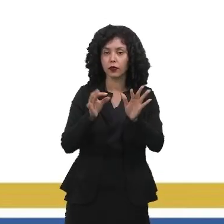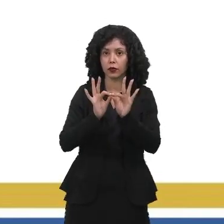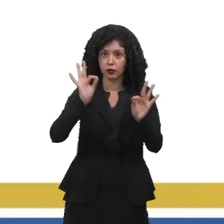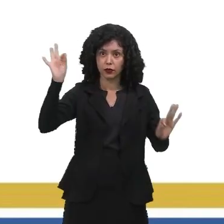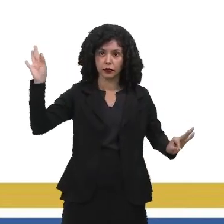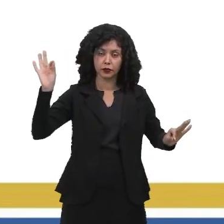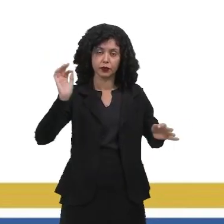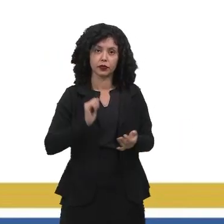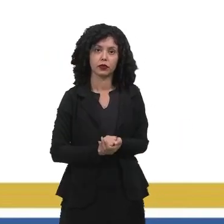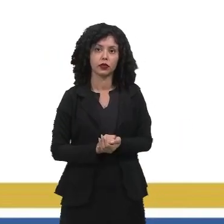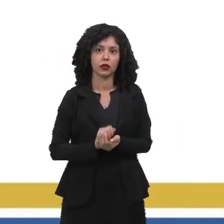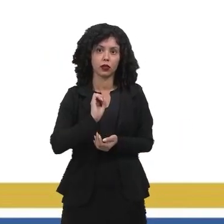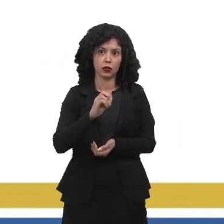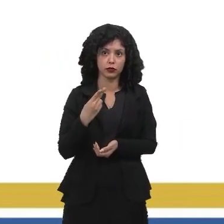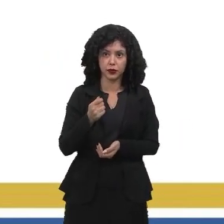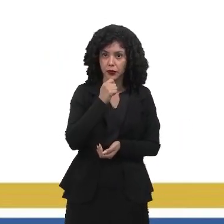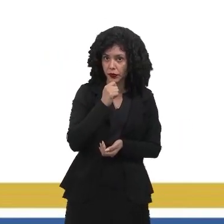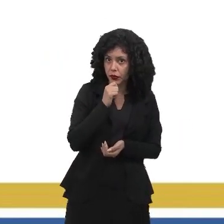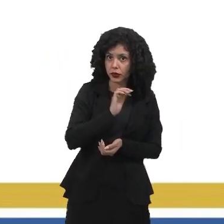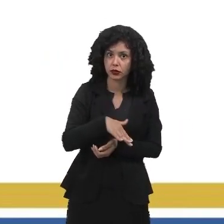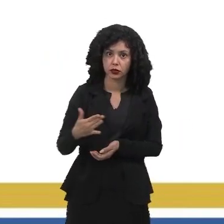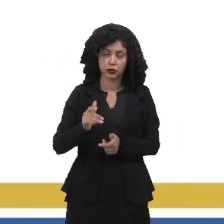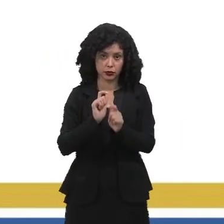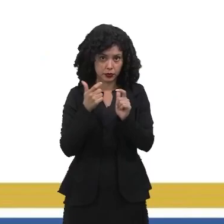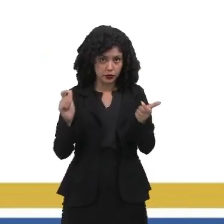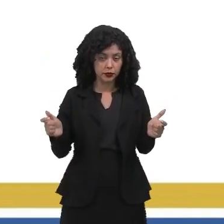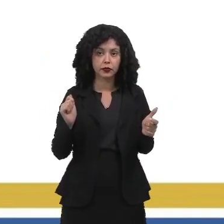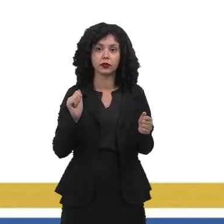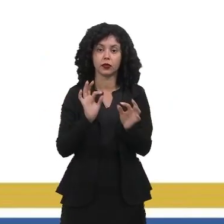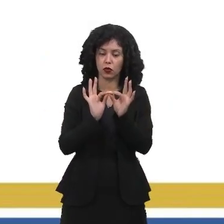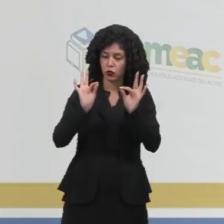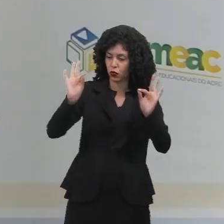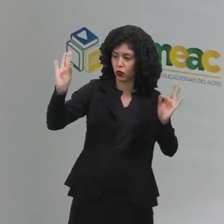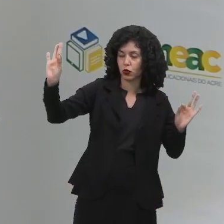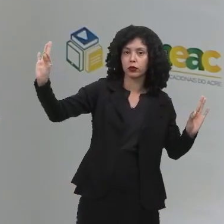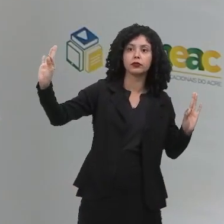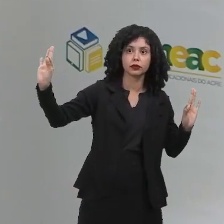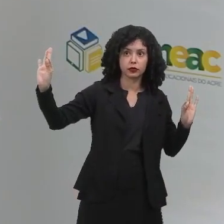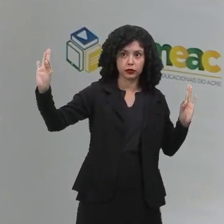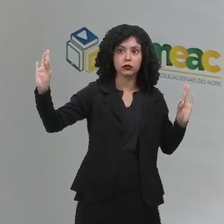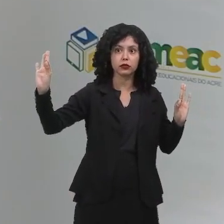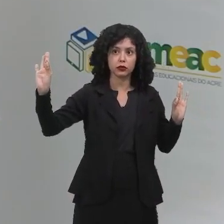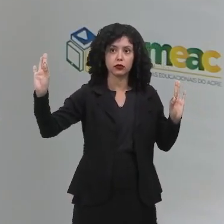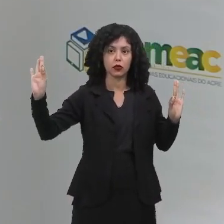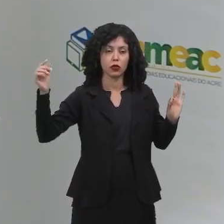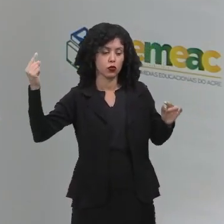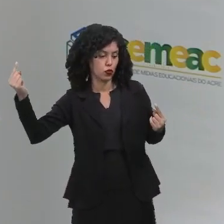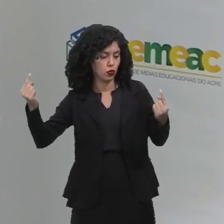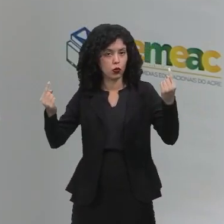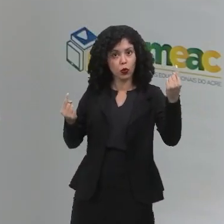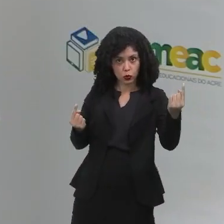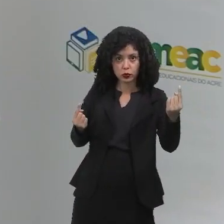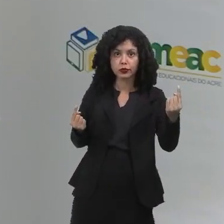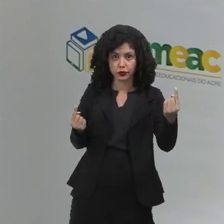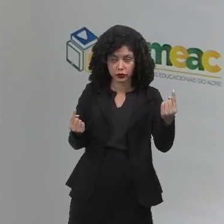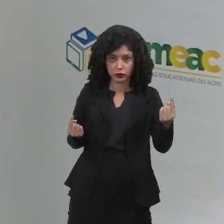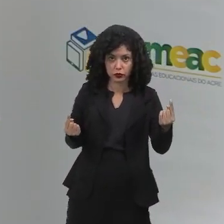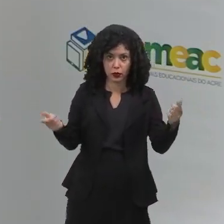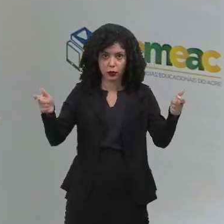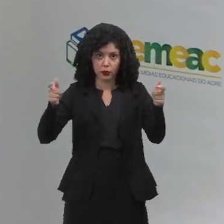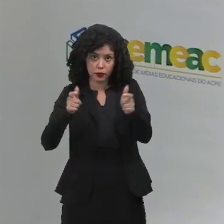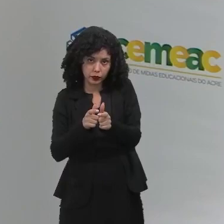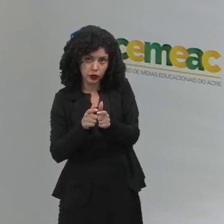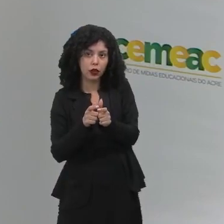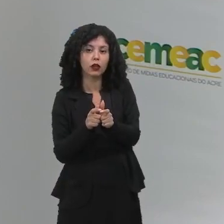comprimento do barbante. Ou seja, quanto maior a distância você vai ter de uma latinha para outra,